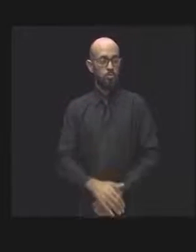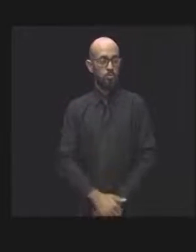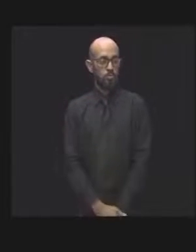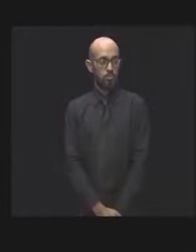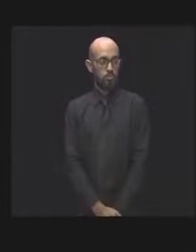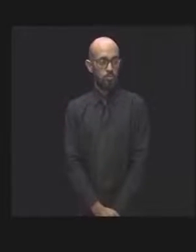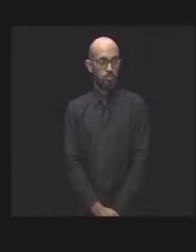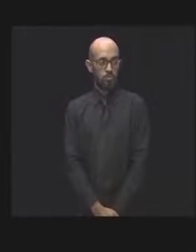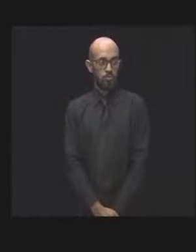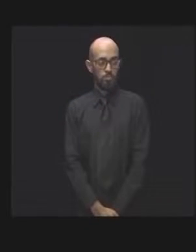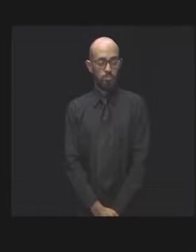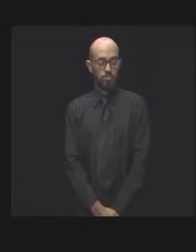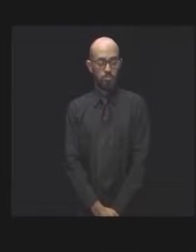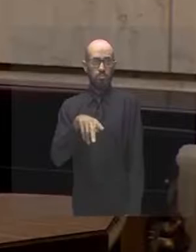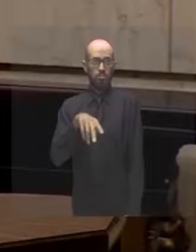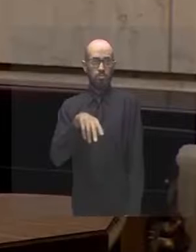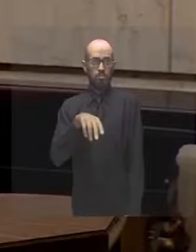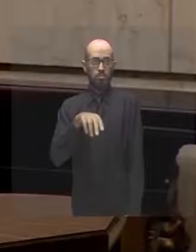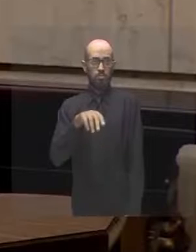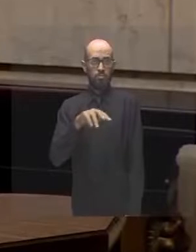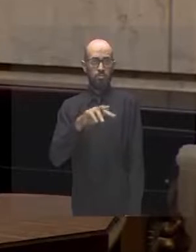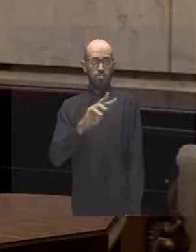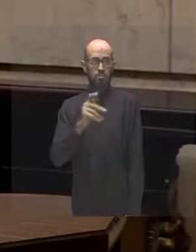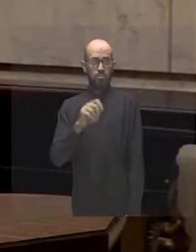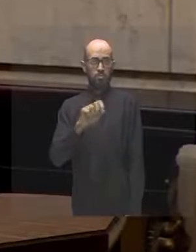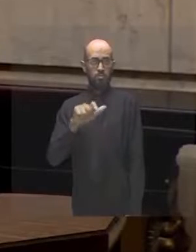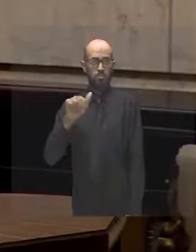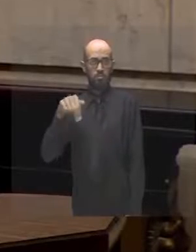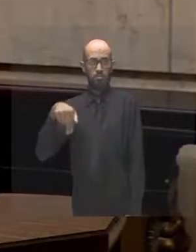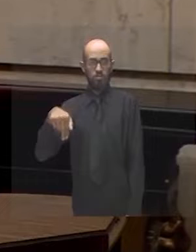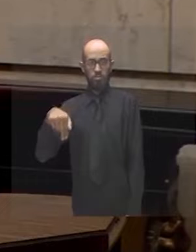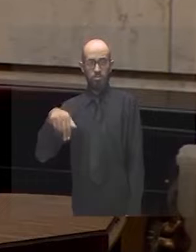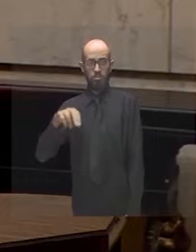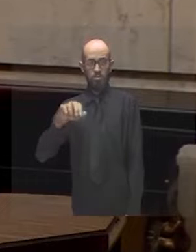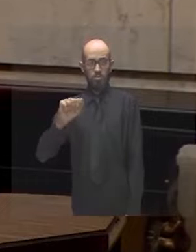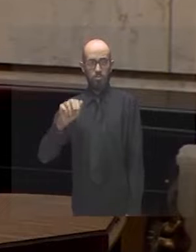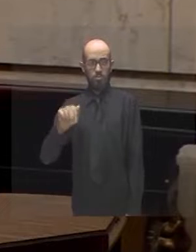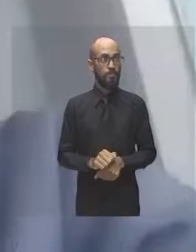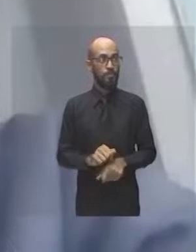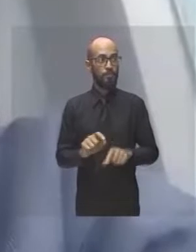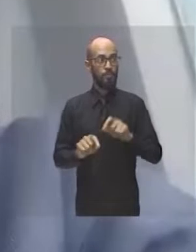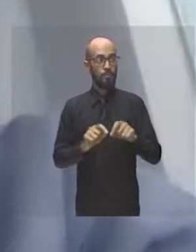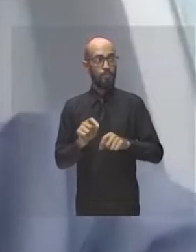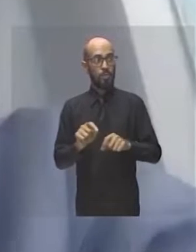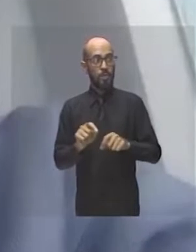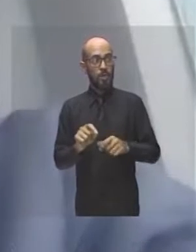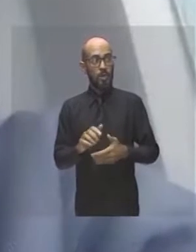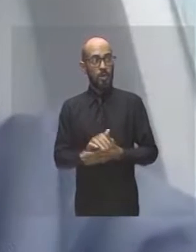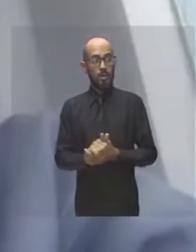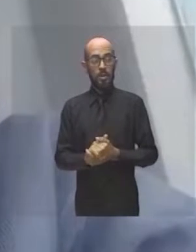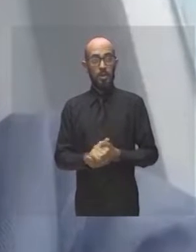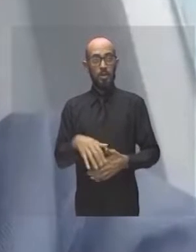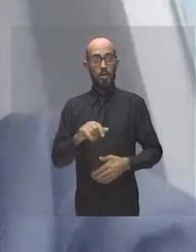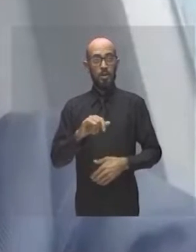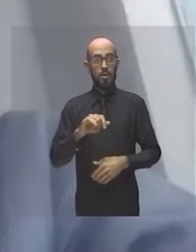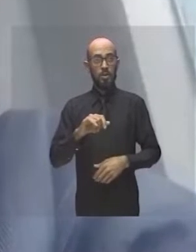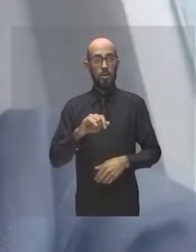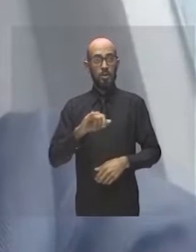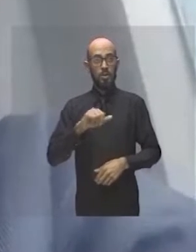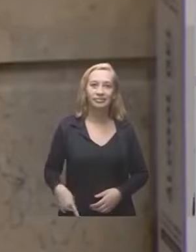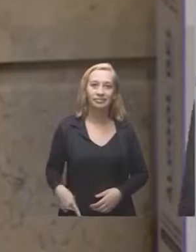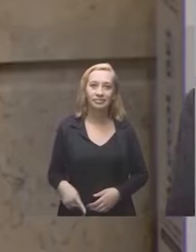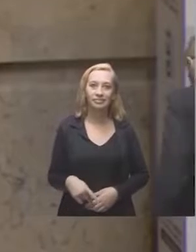Felipe Michel que dá o nome de Dona Ivone Lara é um logradouro e o que inclui o dia do aniversário do bairro do Rio Comprido no calendário oficial